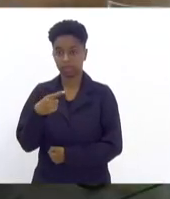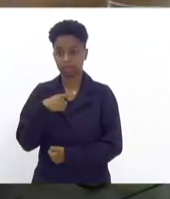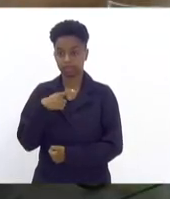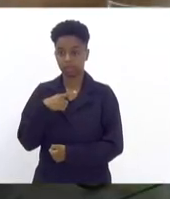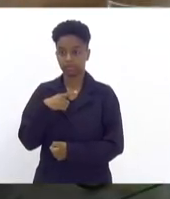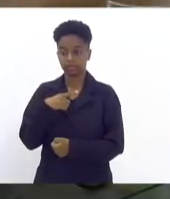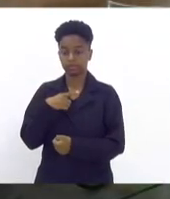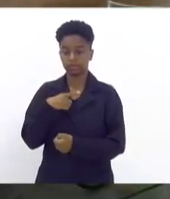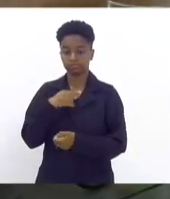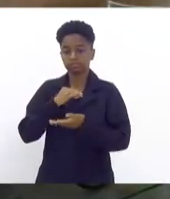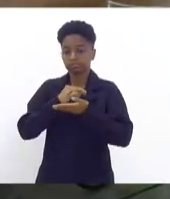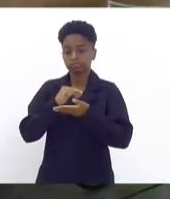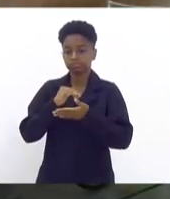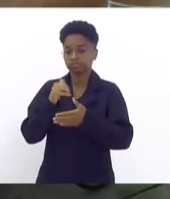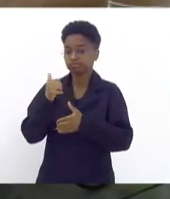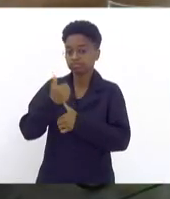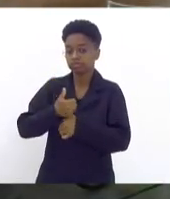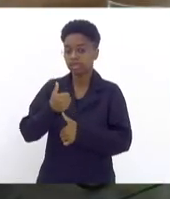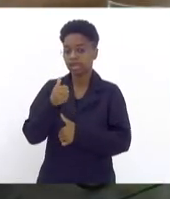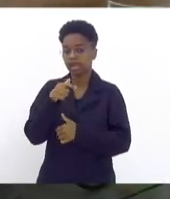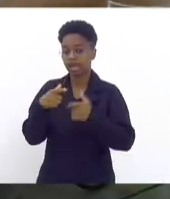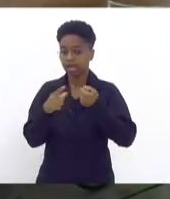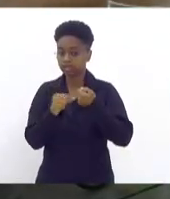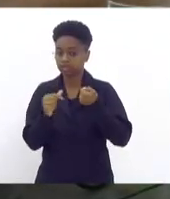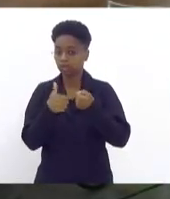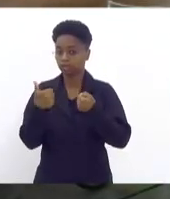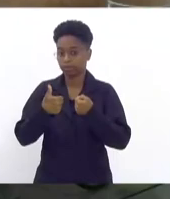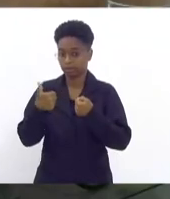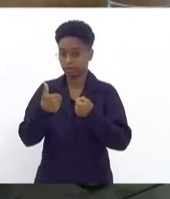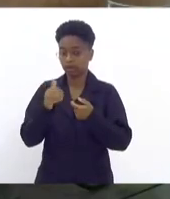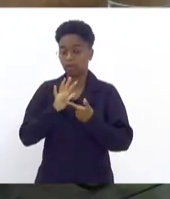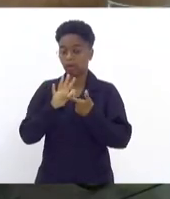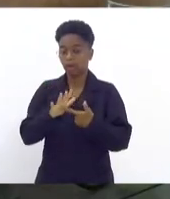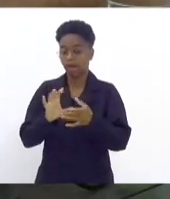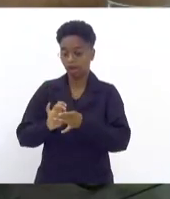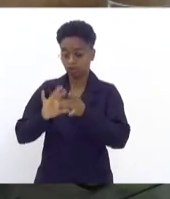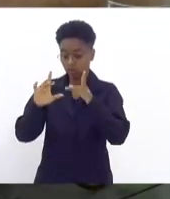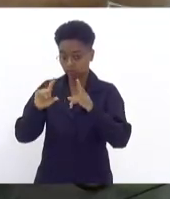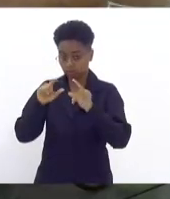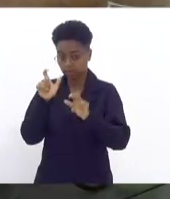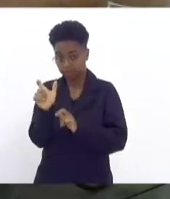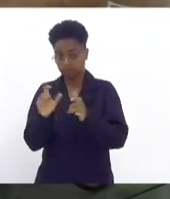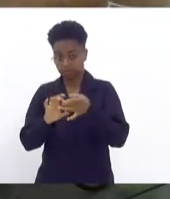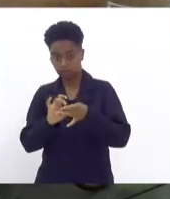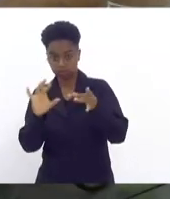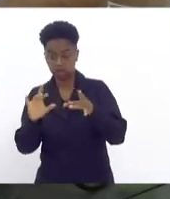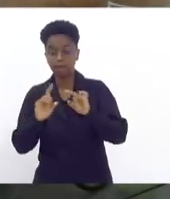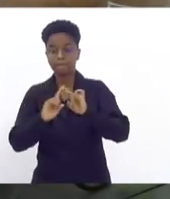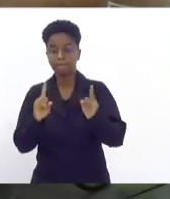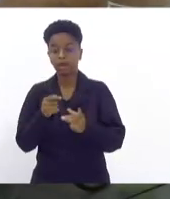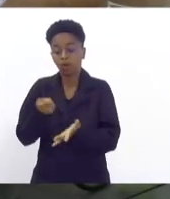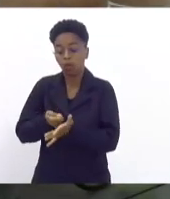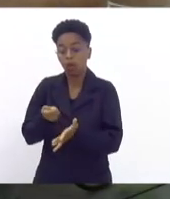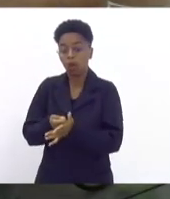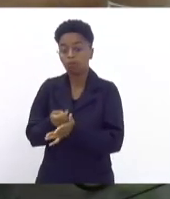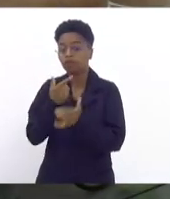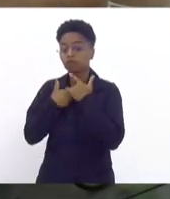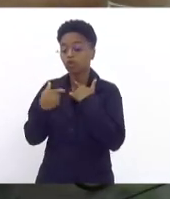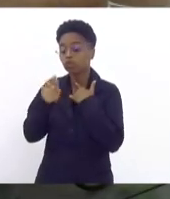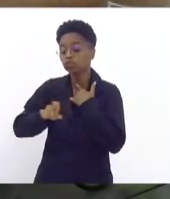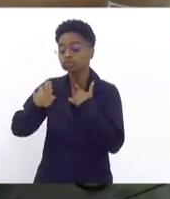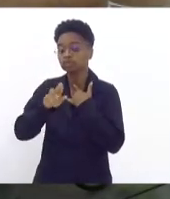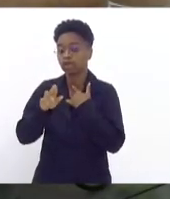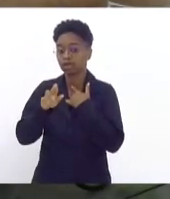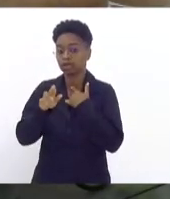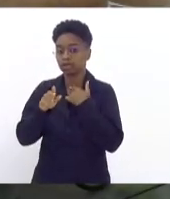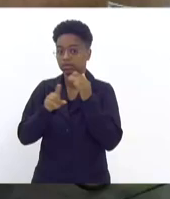projeto falar de maneira autorizativa, o artigo 2º, ele impõe o dever de realizar o exame.